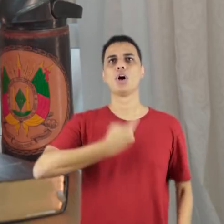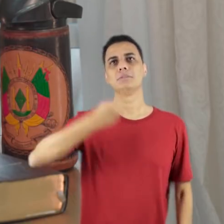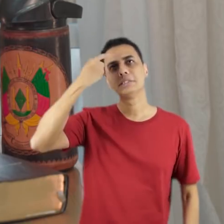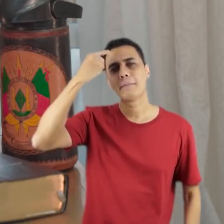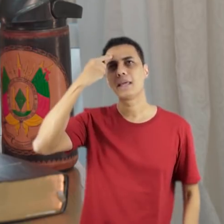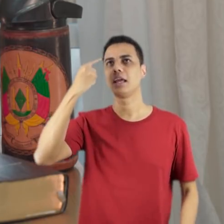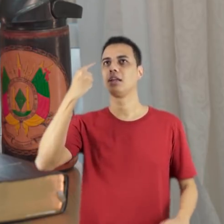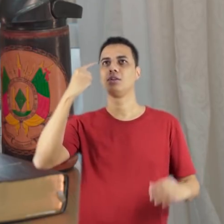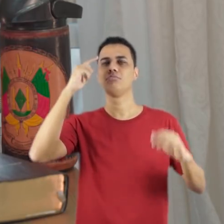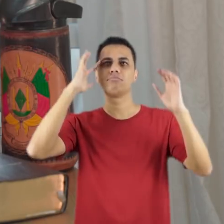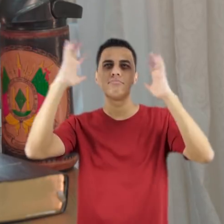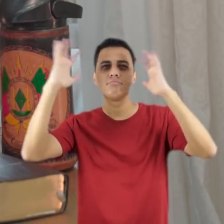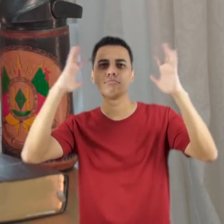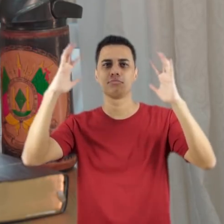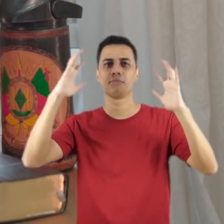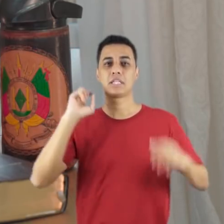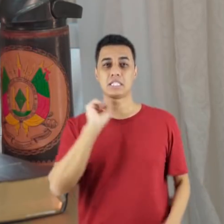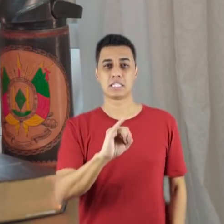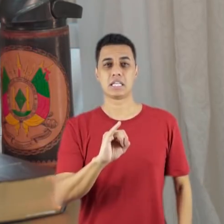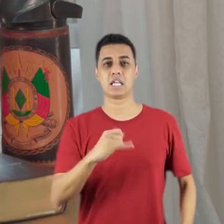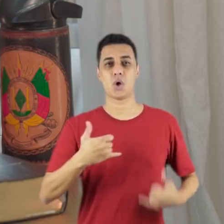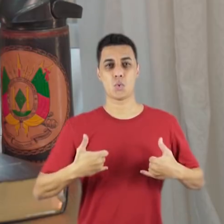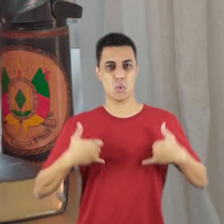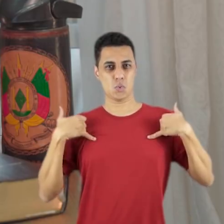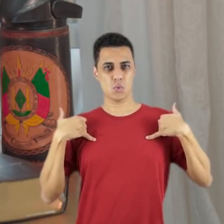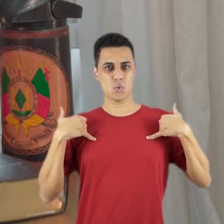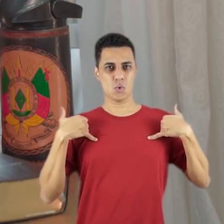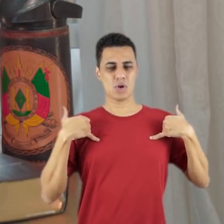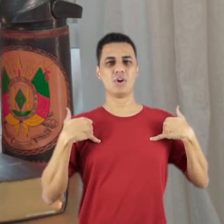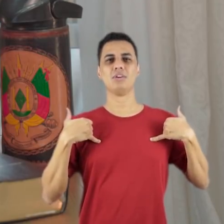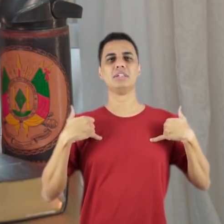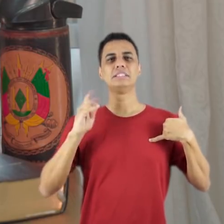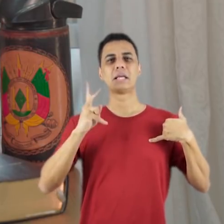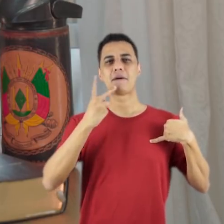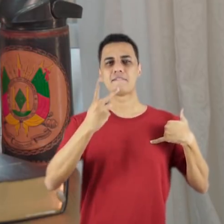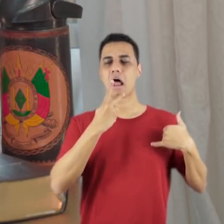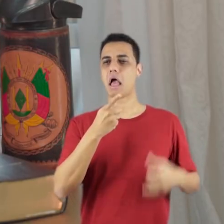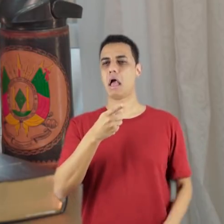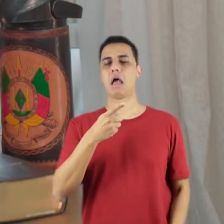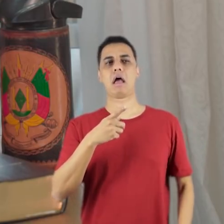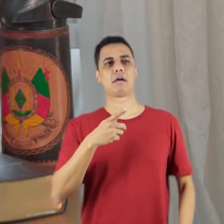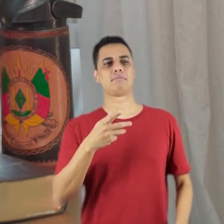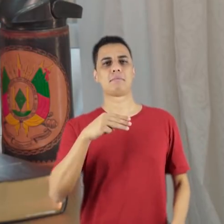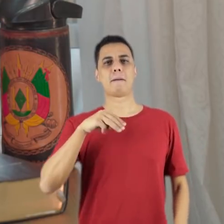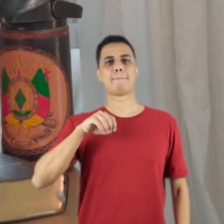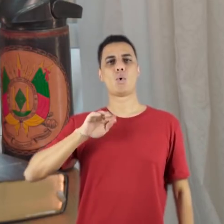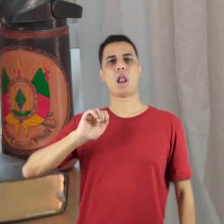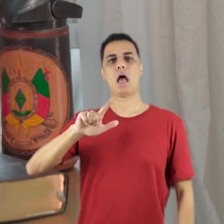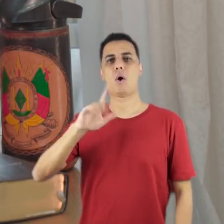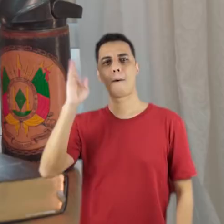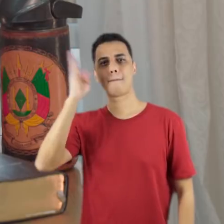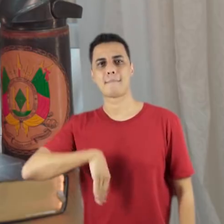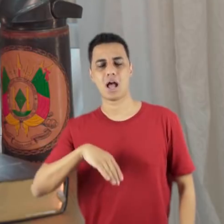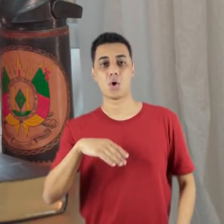coração orgulhoso fala que o caráter e a moral de uma pessoa são maus. Alguém que acolhe o orgulho em seu centro de controle está vivendo